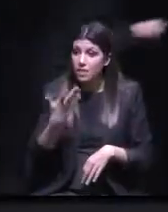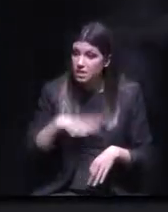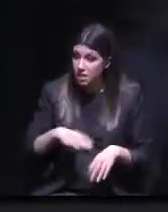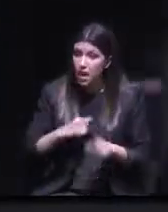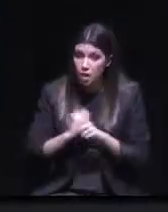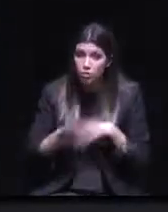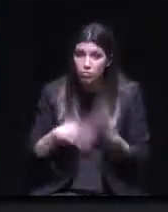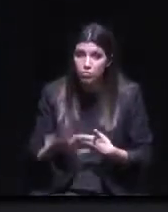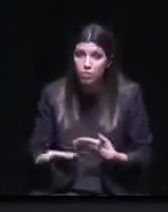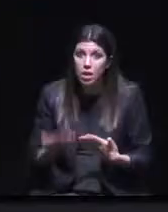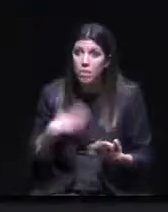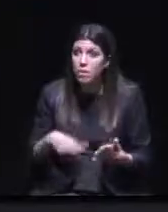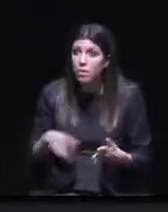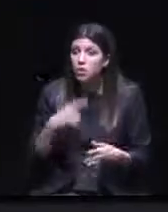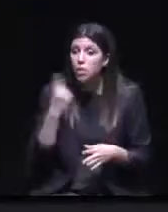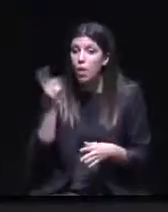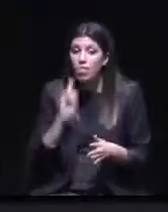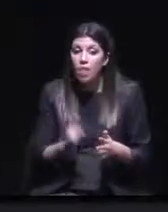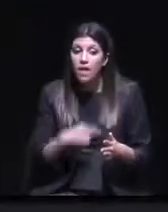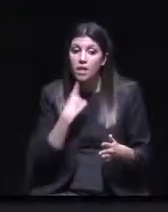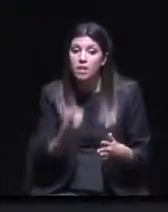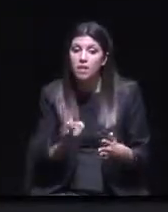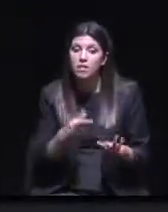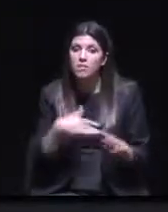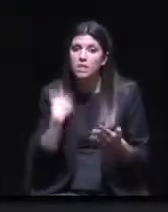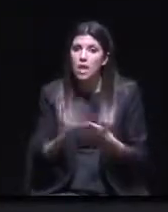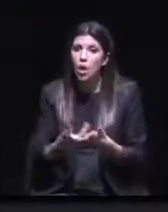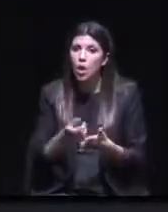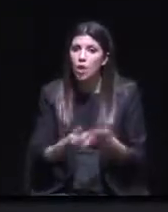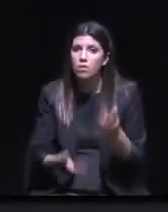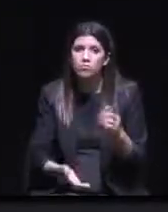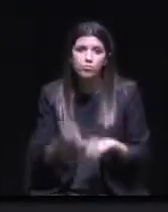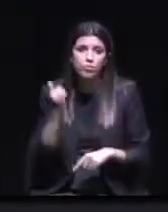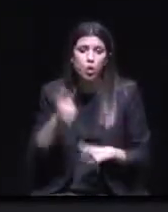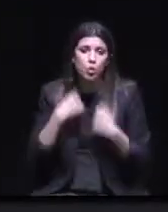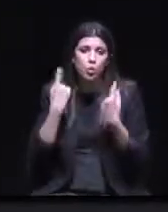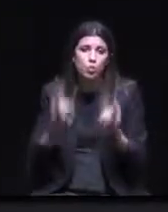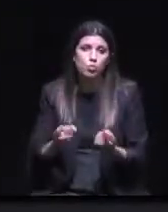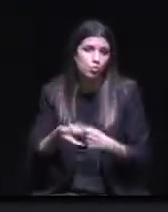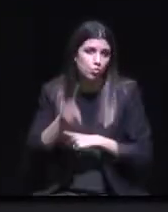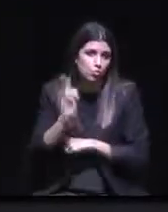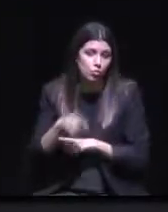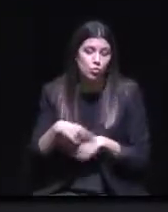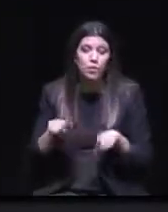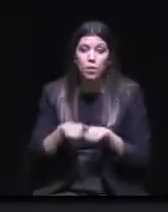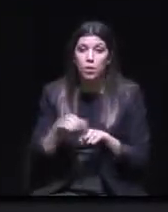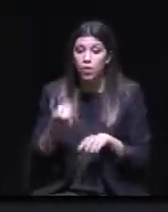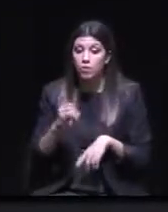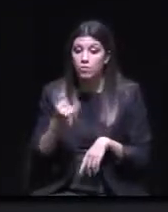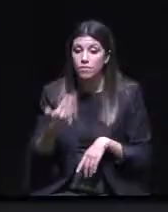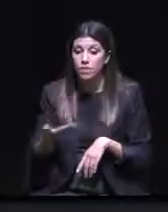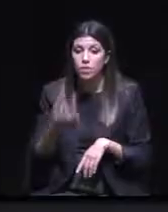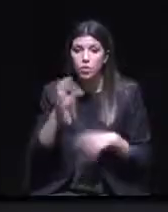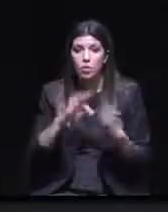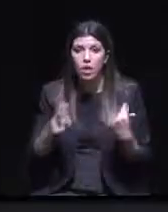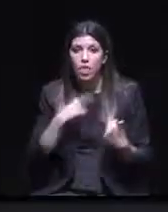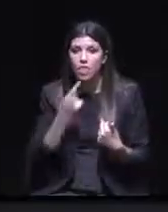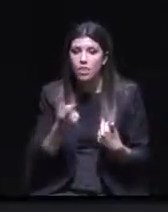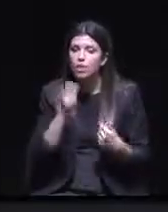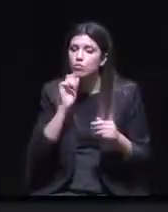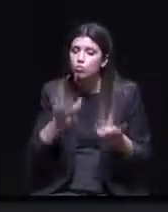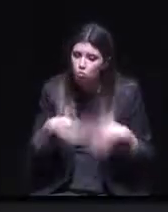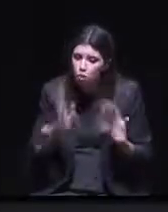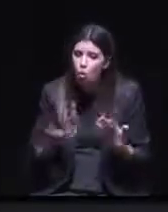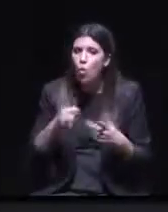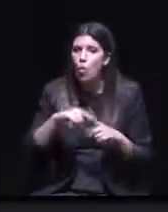implementar, apesar de indicar datas que nunca foram cumpridas. No final de 2021, o Executivo assegurava que isso já seria